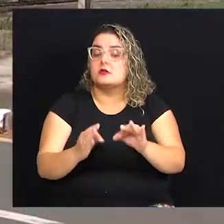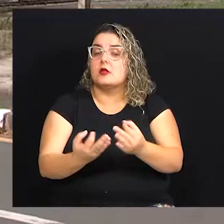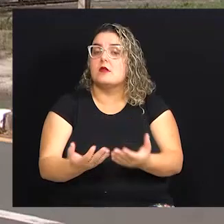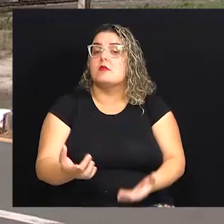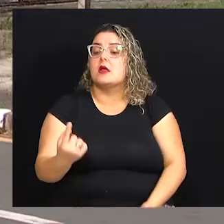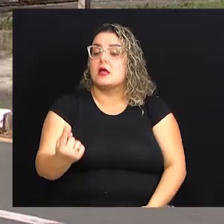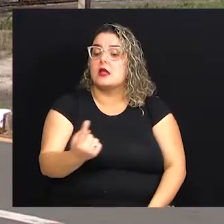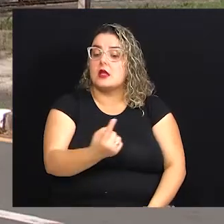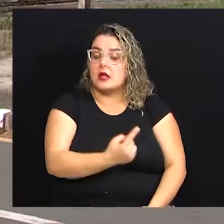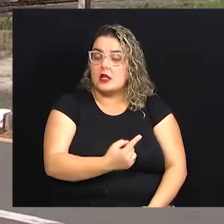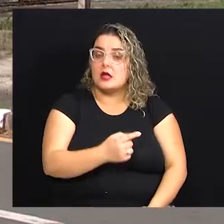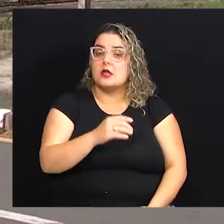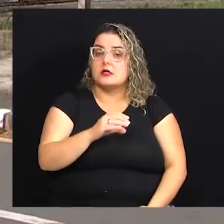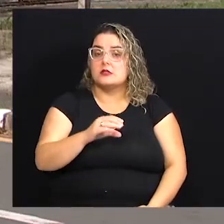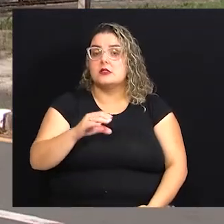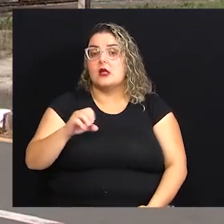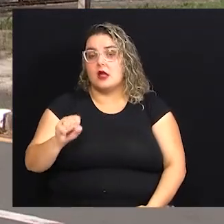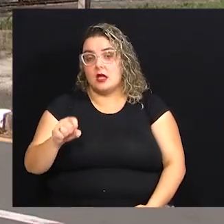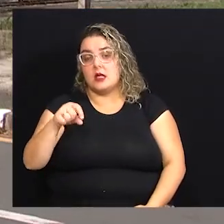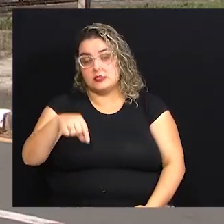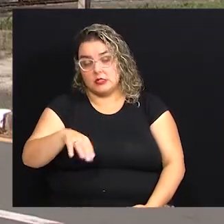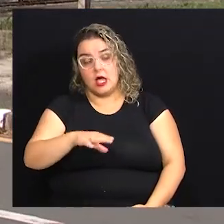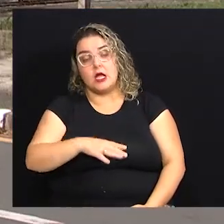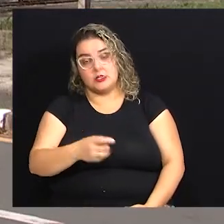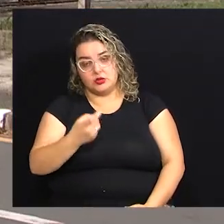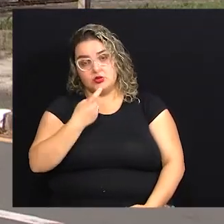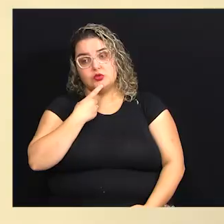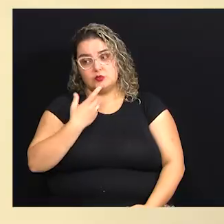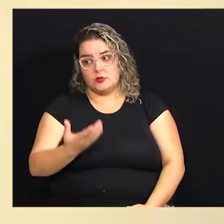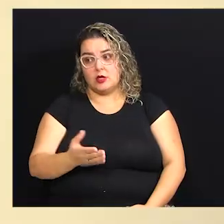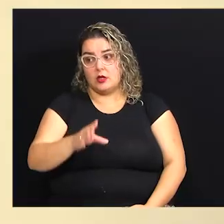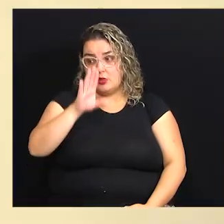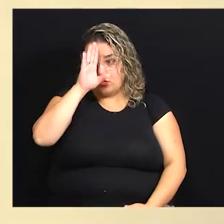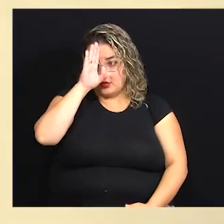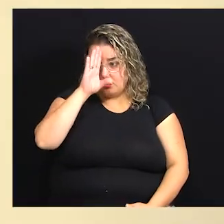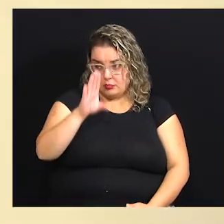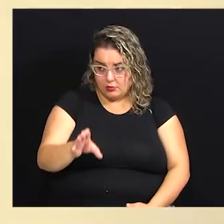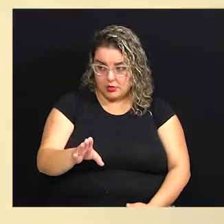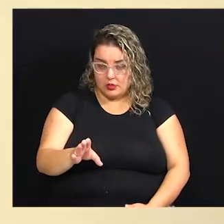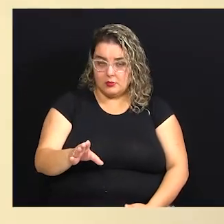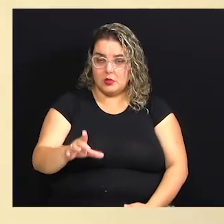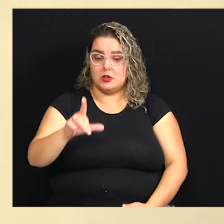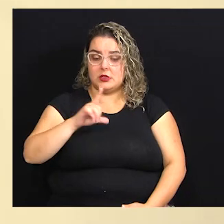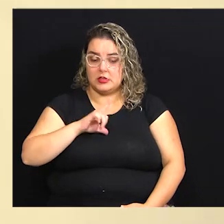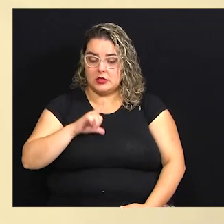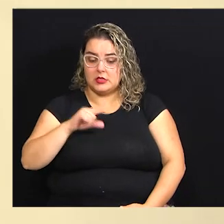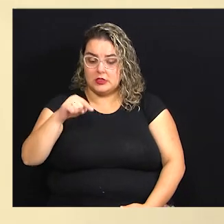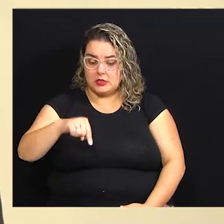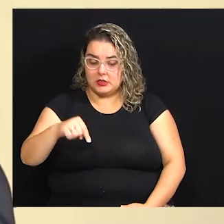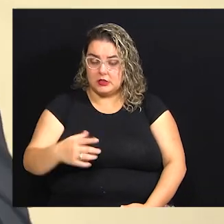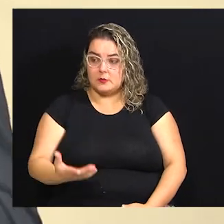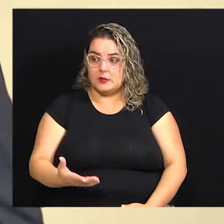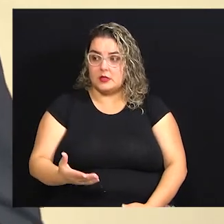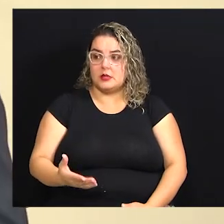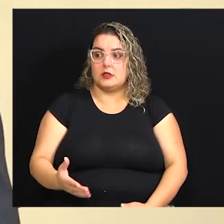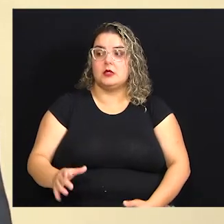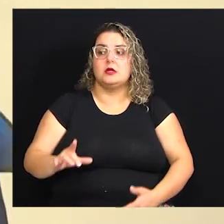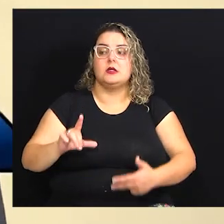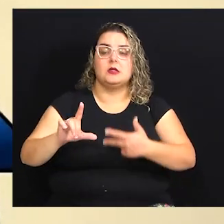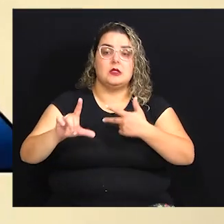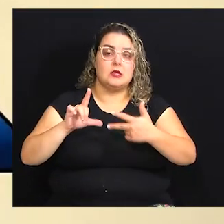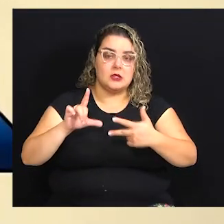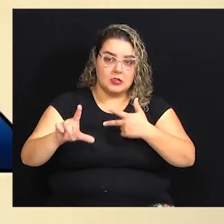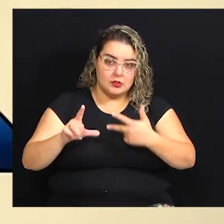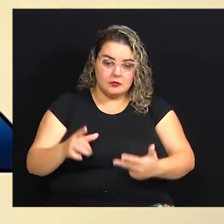família há em cada CS aqui de Campinas. O principal instrumento que nós temos aqui na Casa